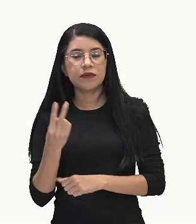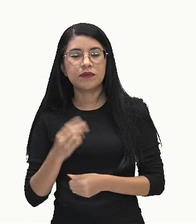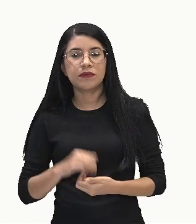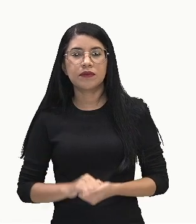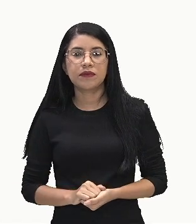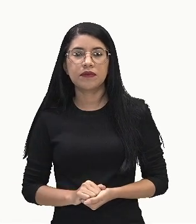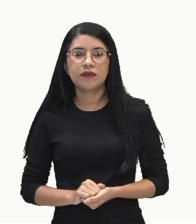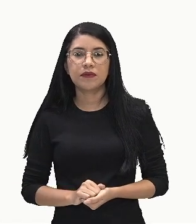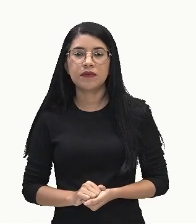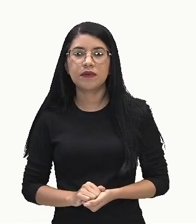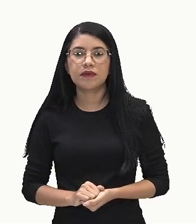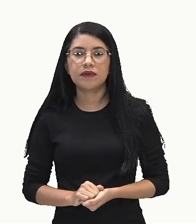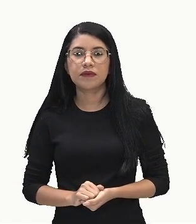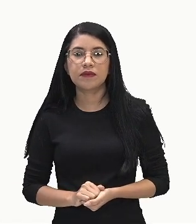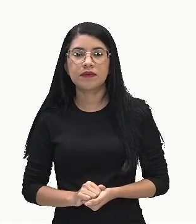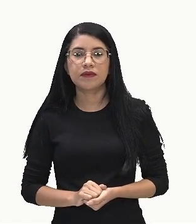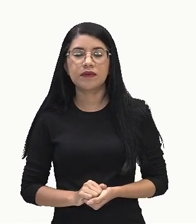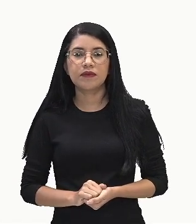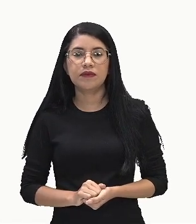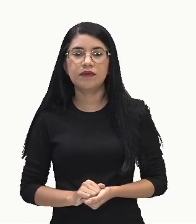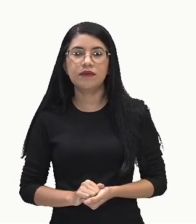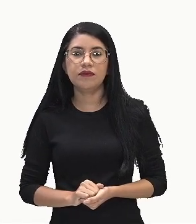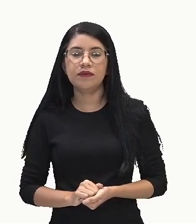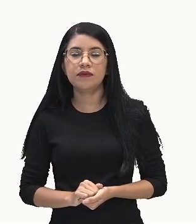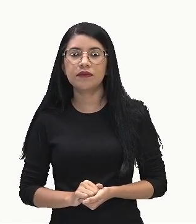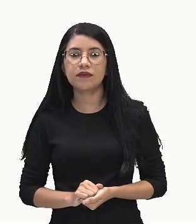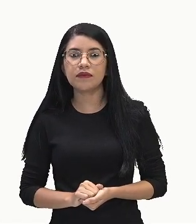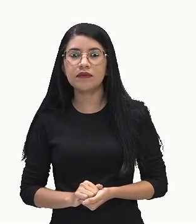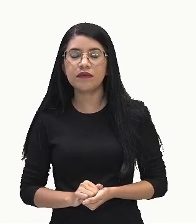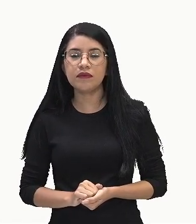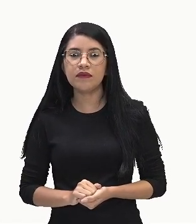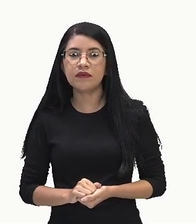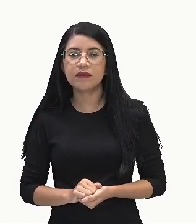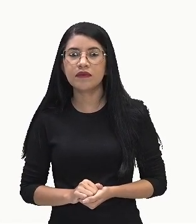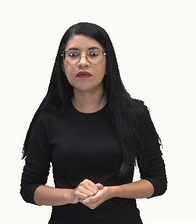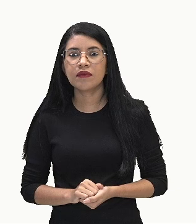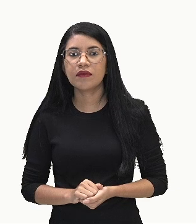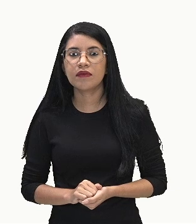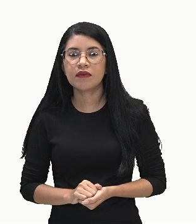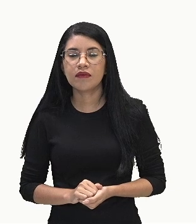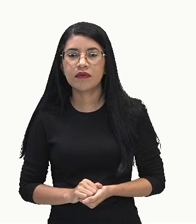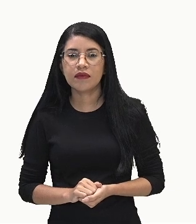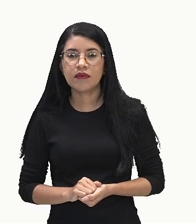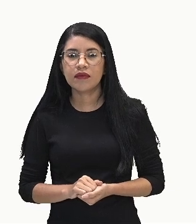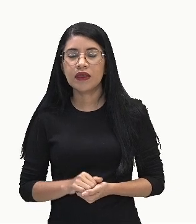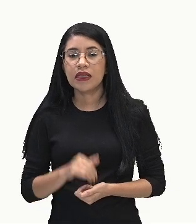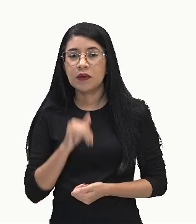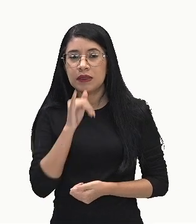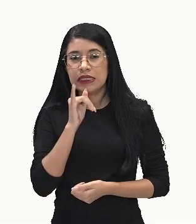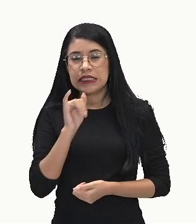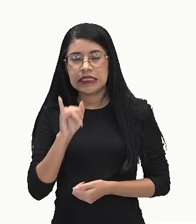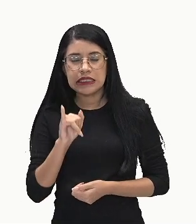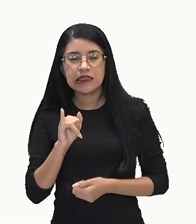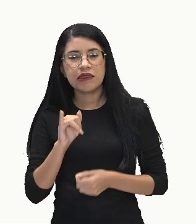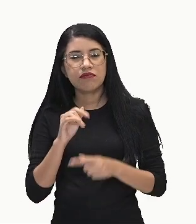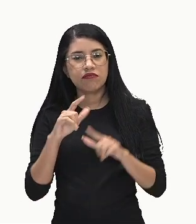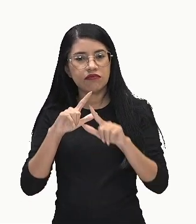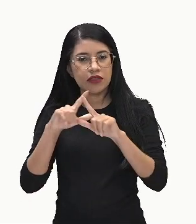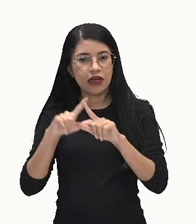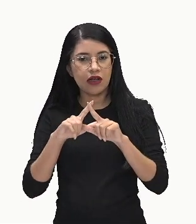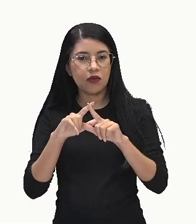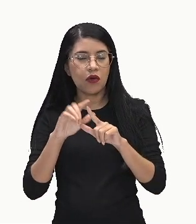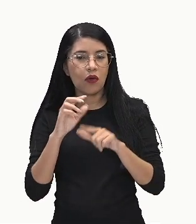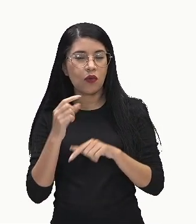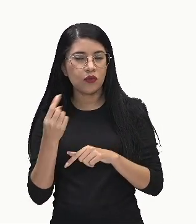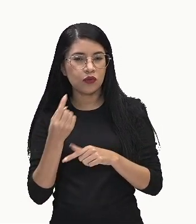essas equações. Ó. Se no triângulo for dado só um ângulo